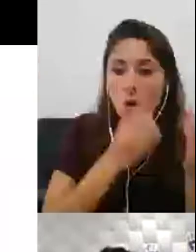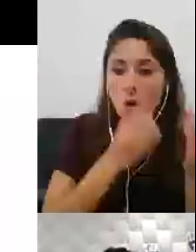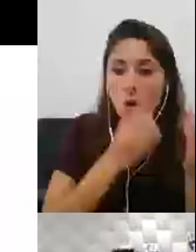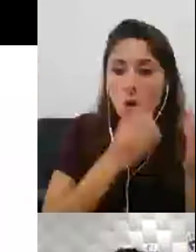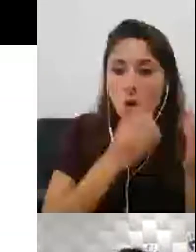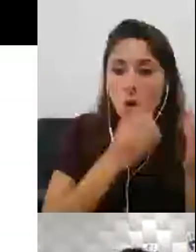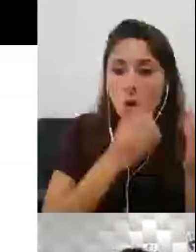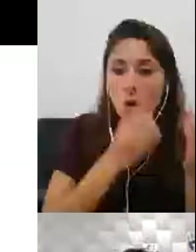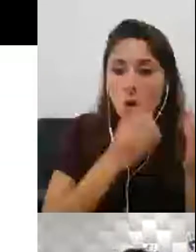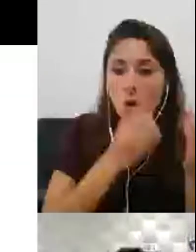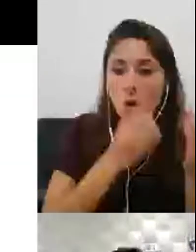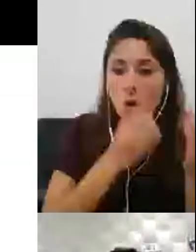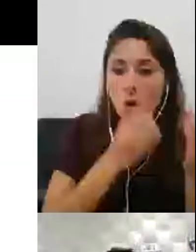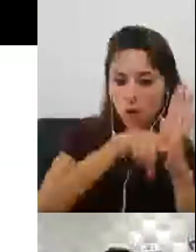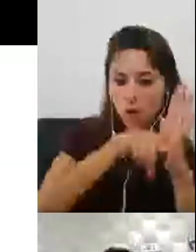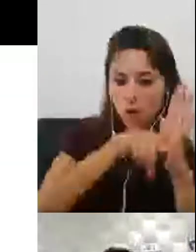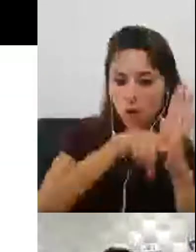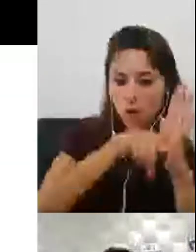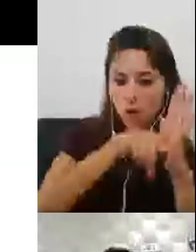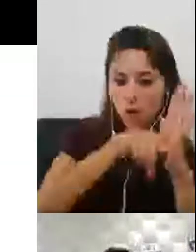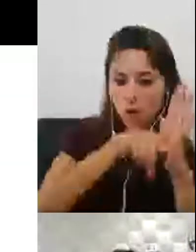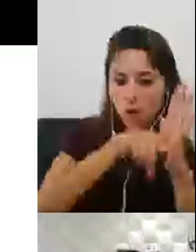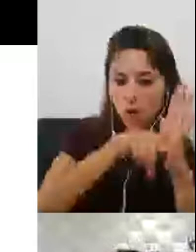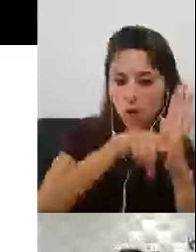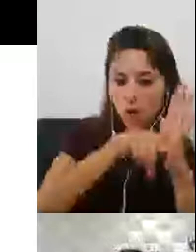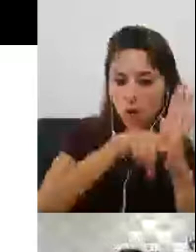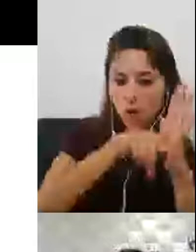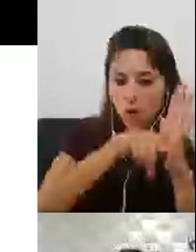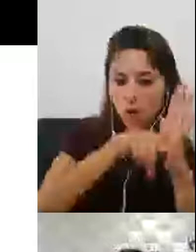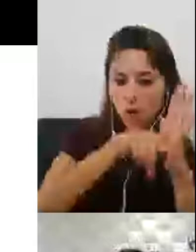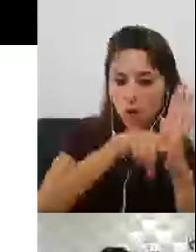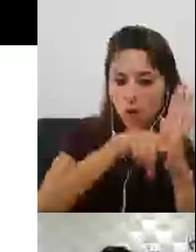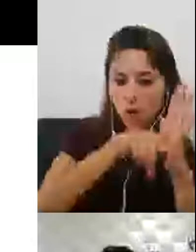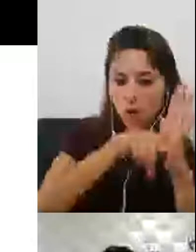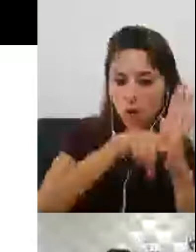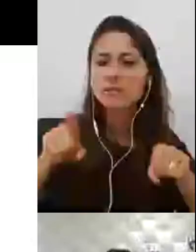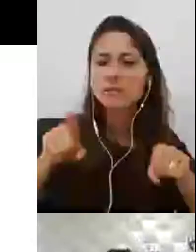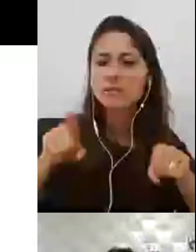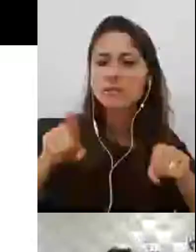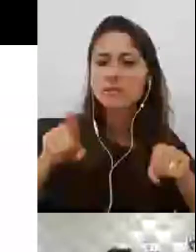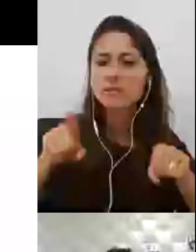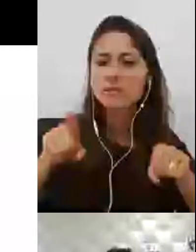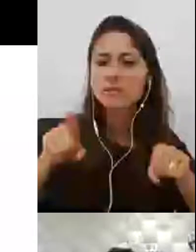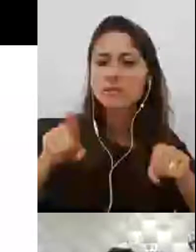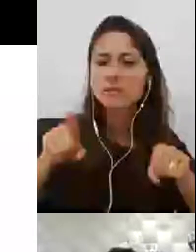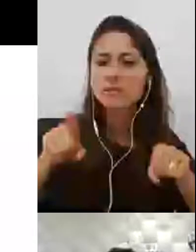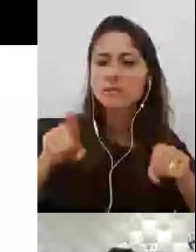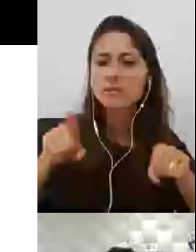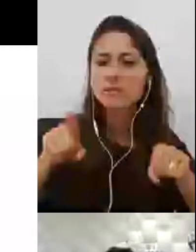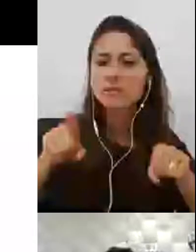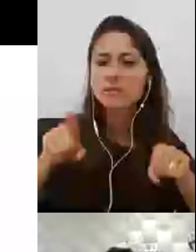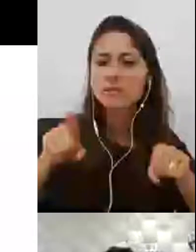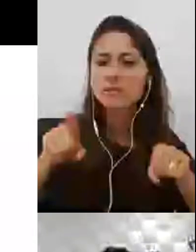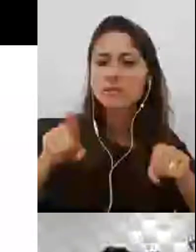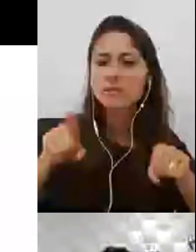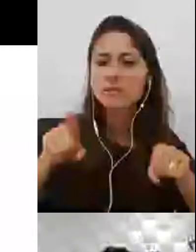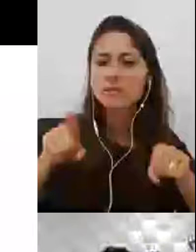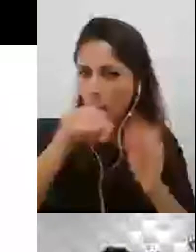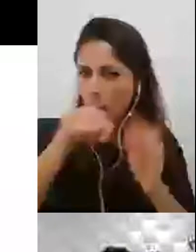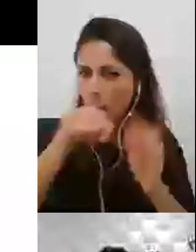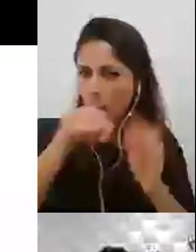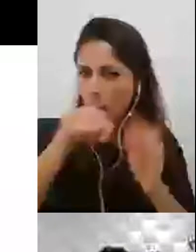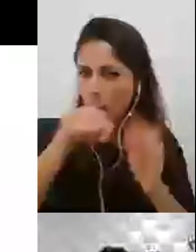analisar essas informações, temperatura, pressão, torque, variações, e aí a gente consiga